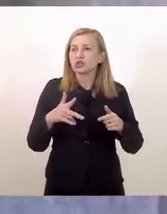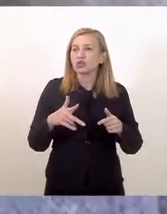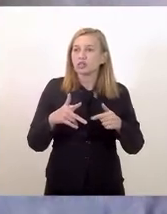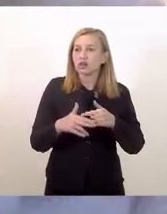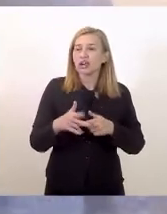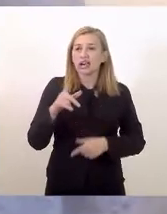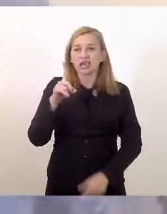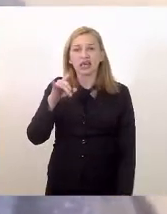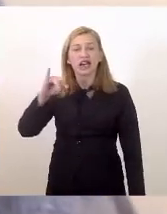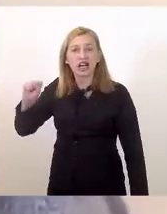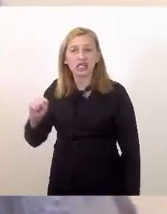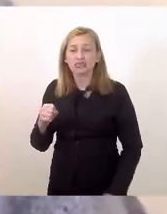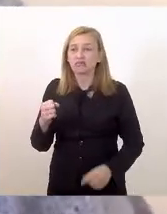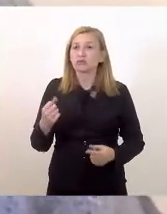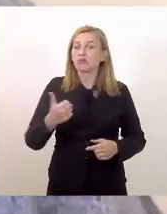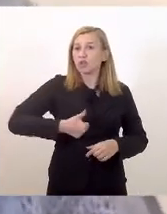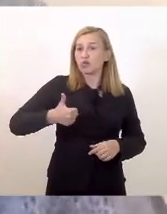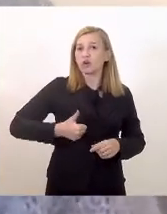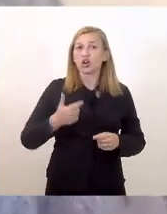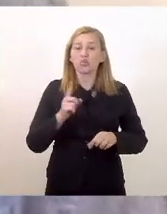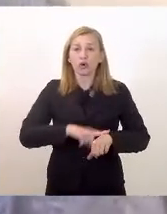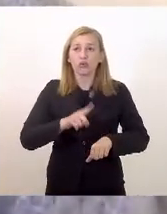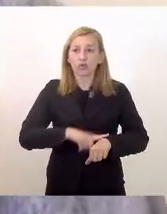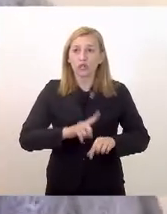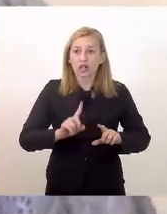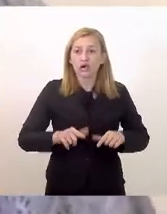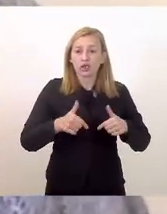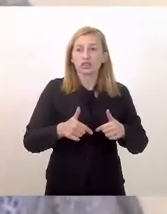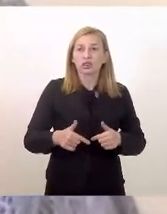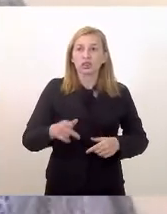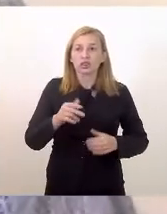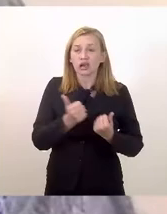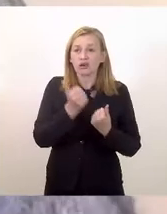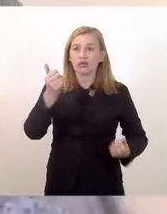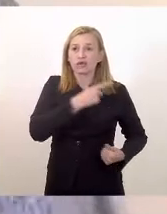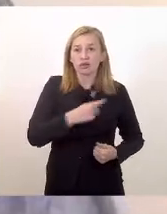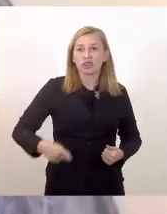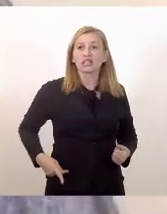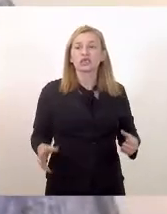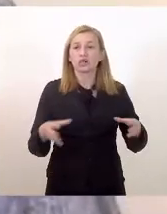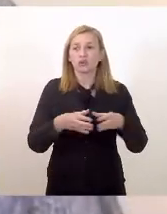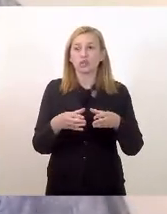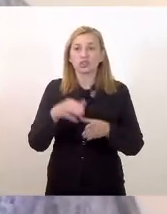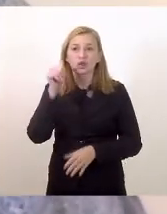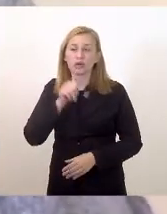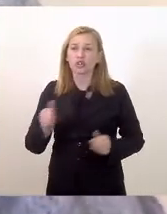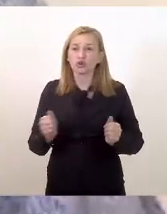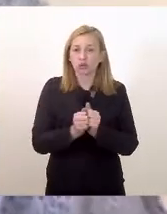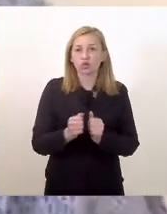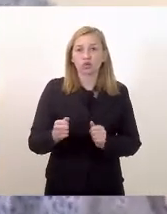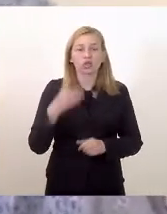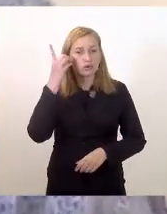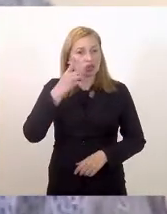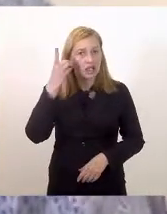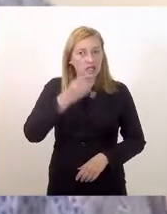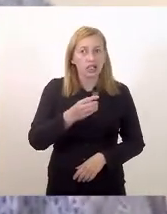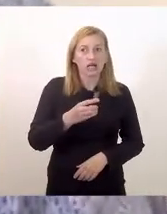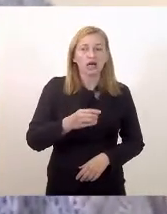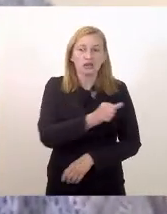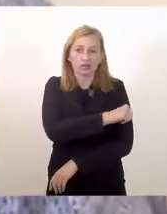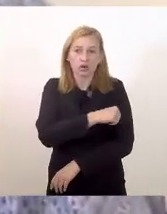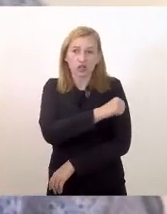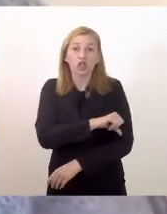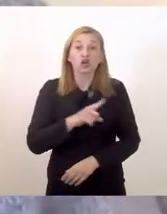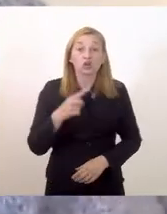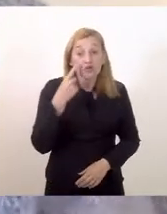DEANs. Porque já num primeiro momento, atuando na vice-presidência da Comissão da Mulher, juntamente com a deputada enfermeira Rejane,